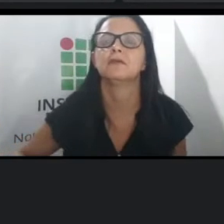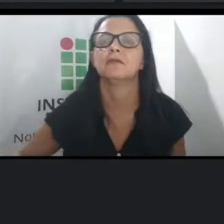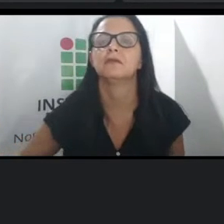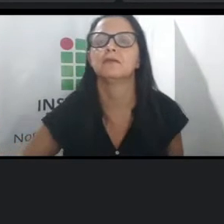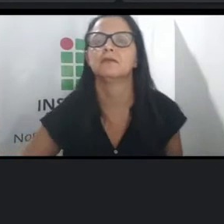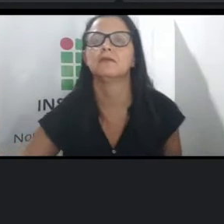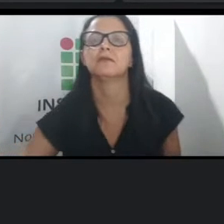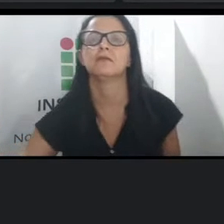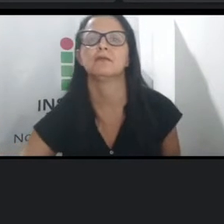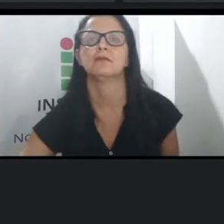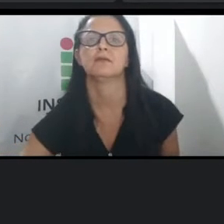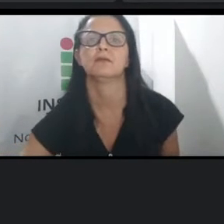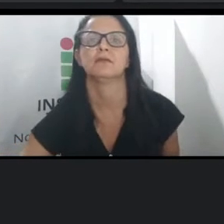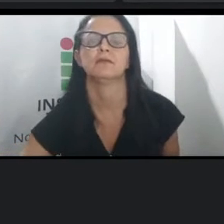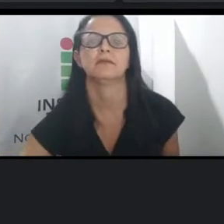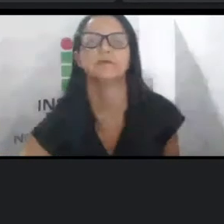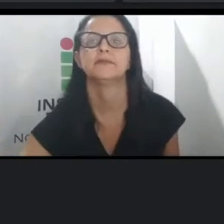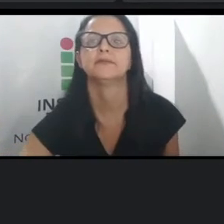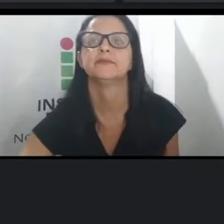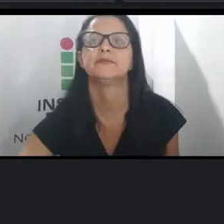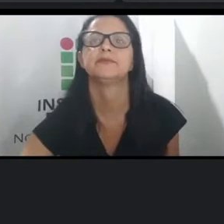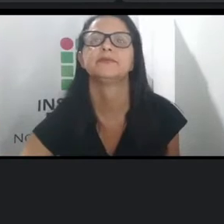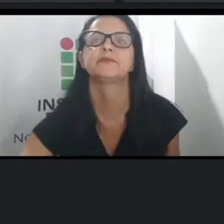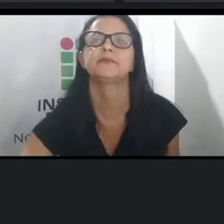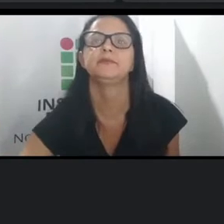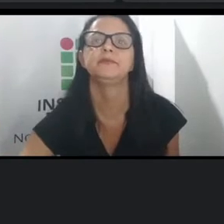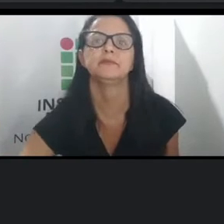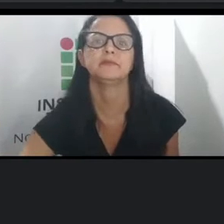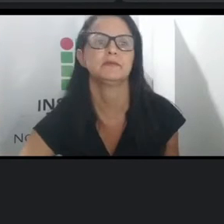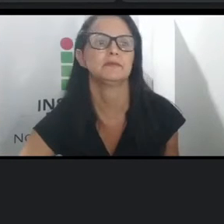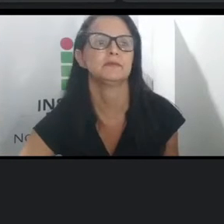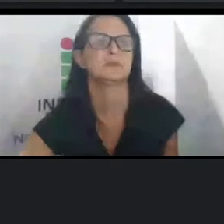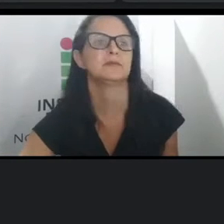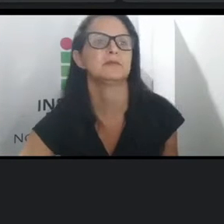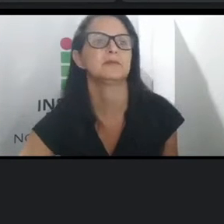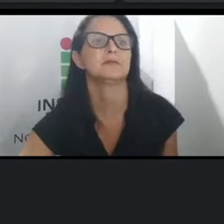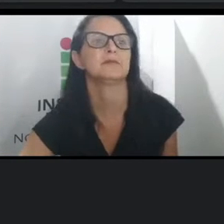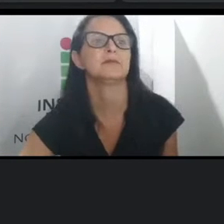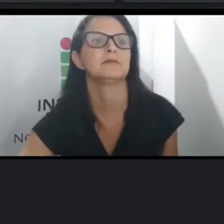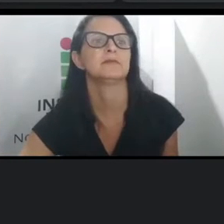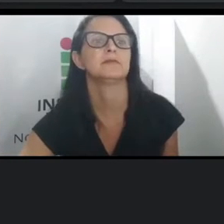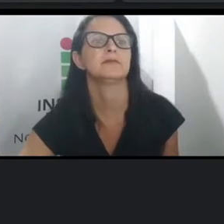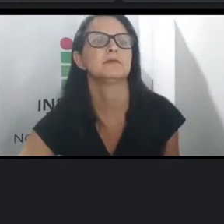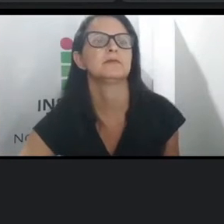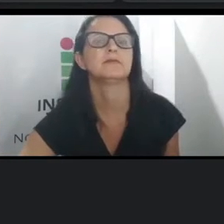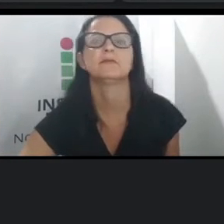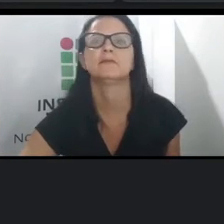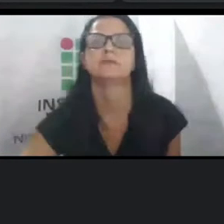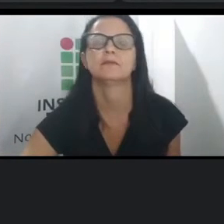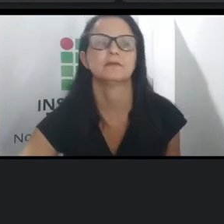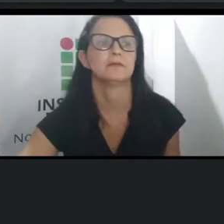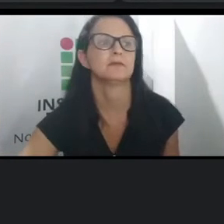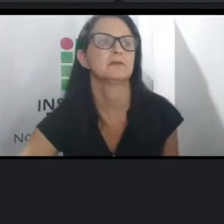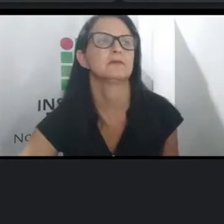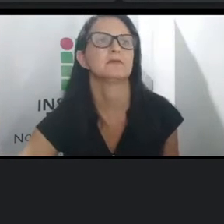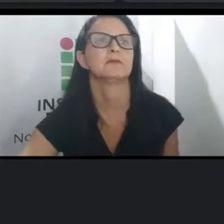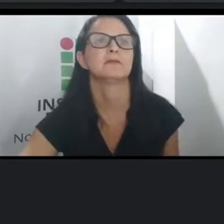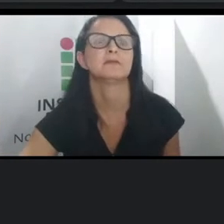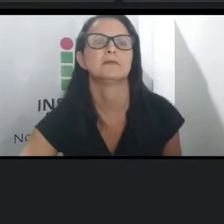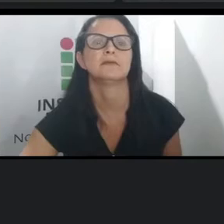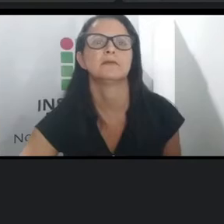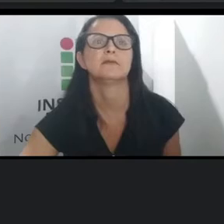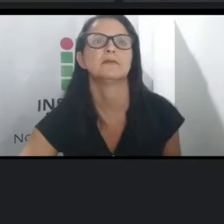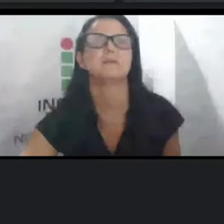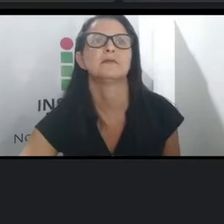de altura, checar o nosso equipamento de segurança, no caso, o cinto, verificar se tem fissura, verificar se está